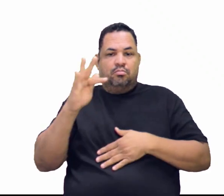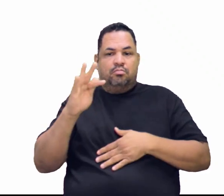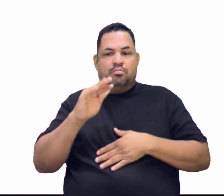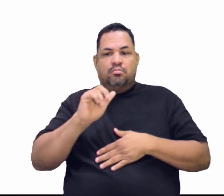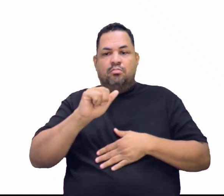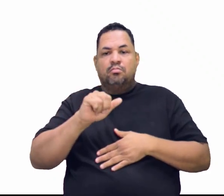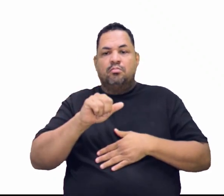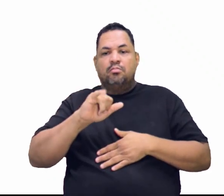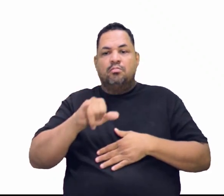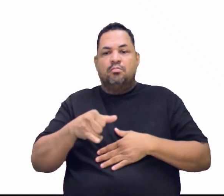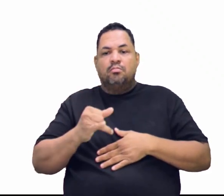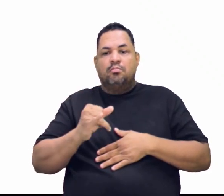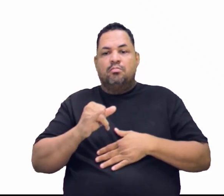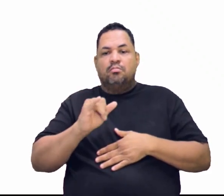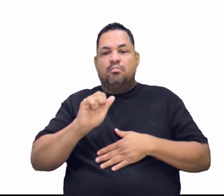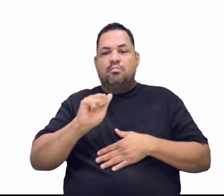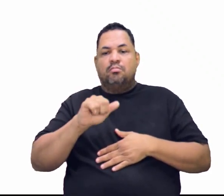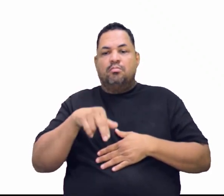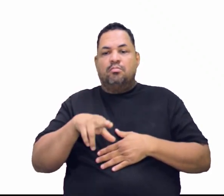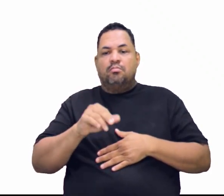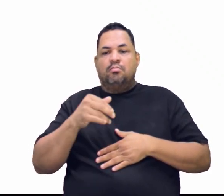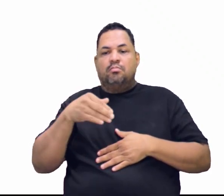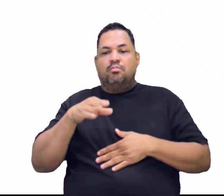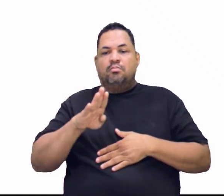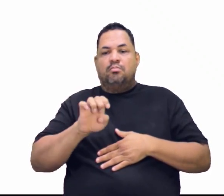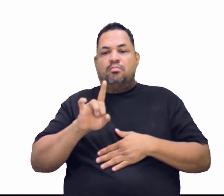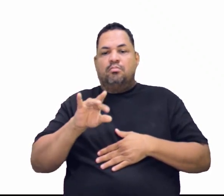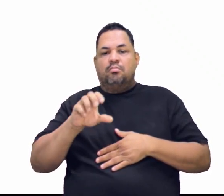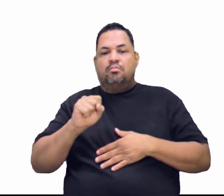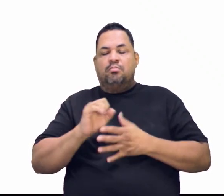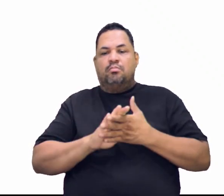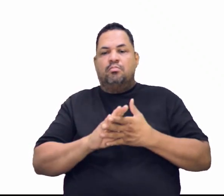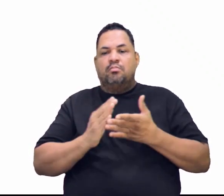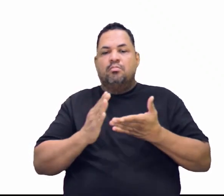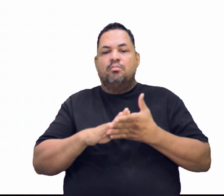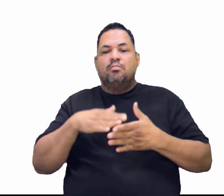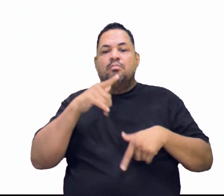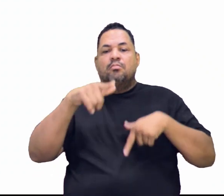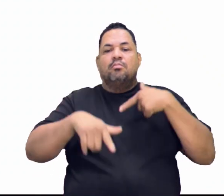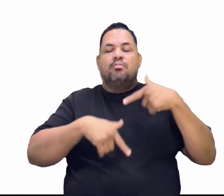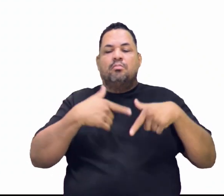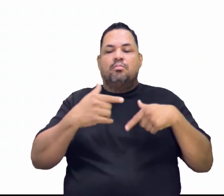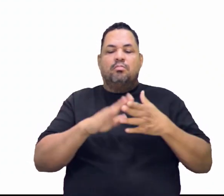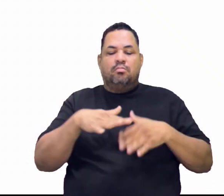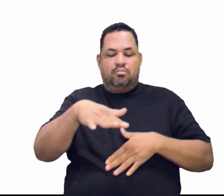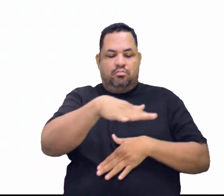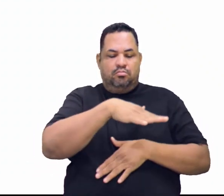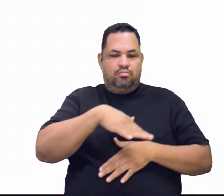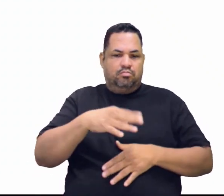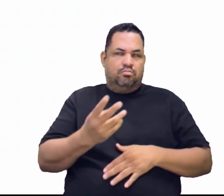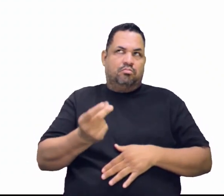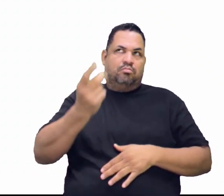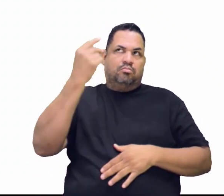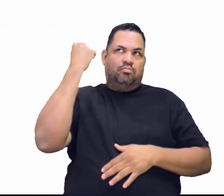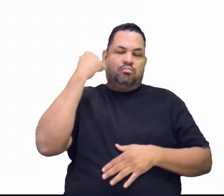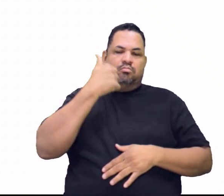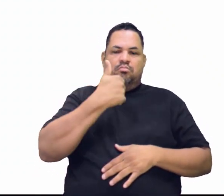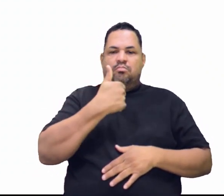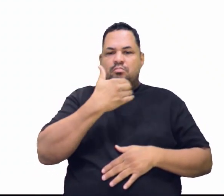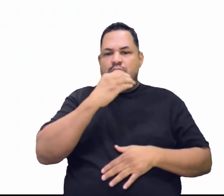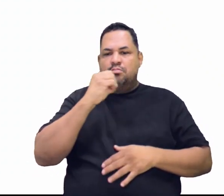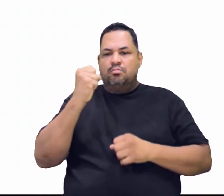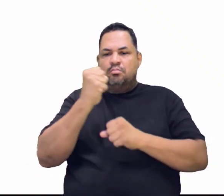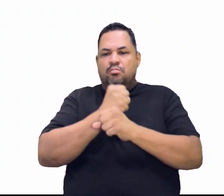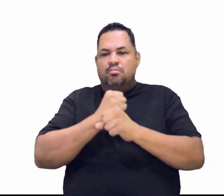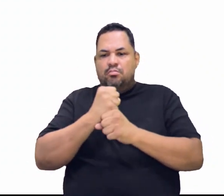Andrelieu, que atuava naquela região há aproximadamente 10 anos. Esse